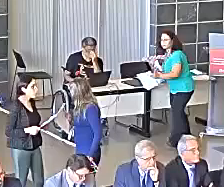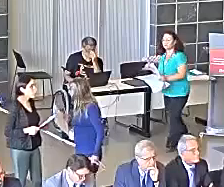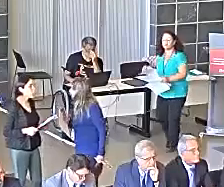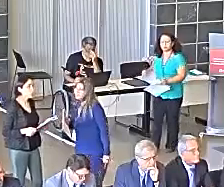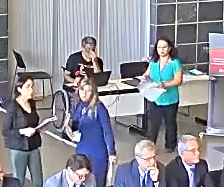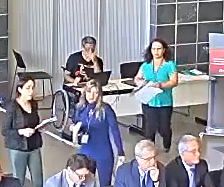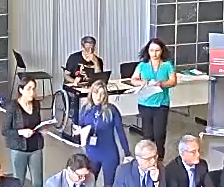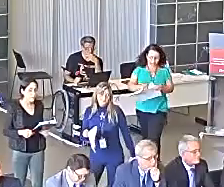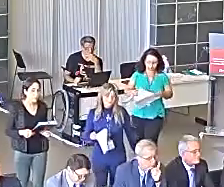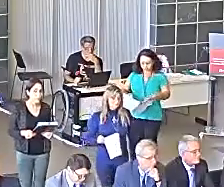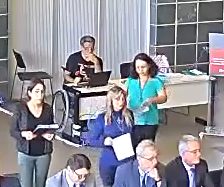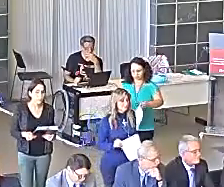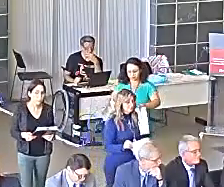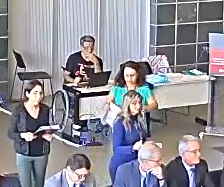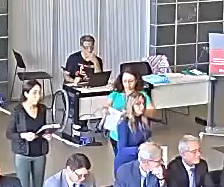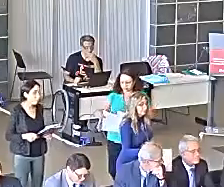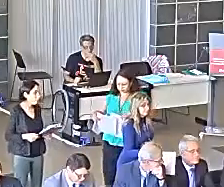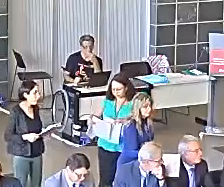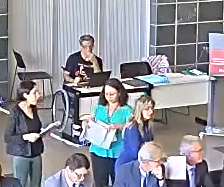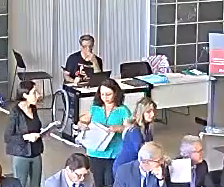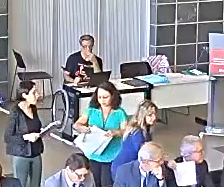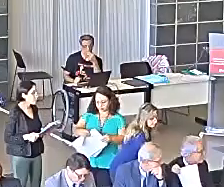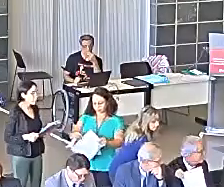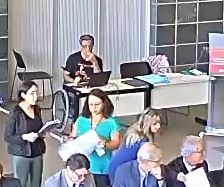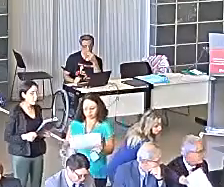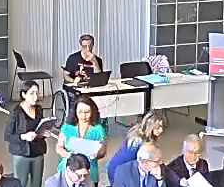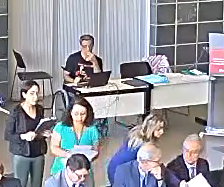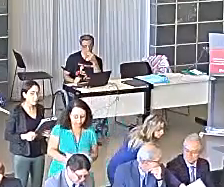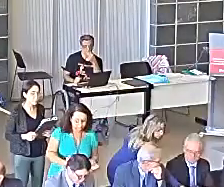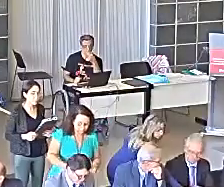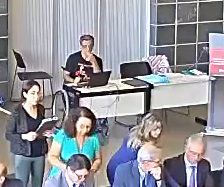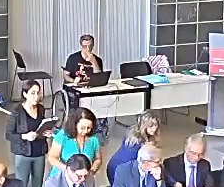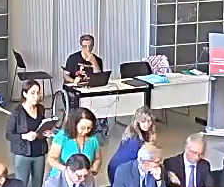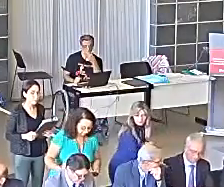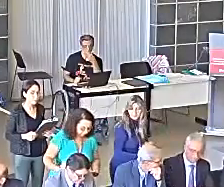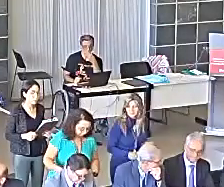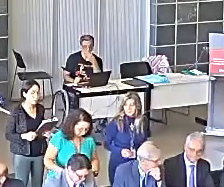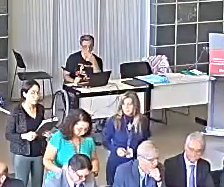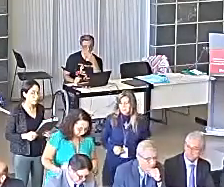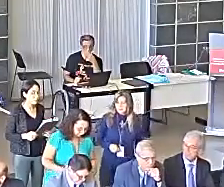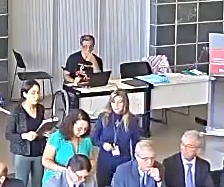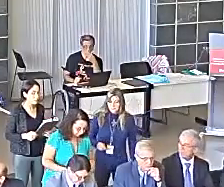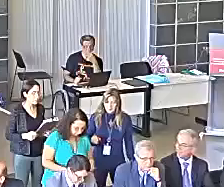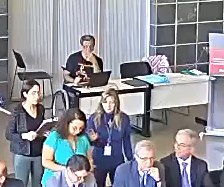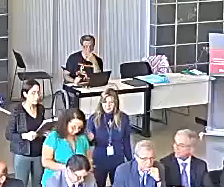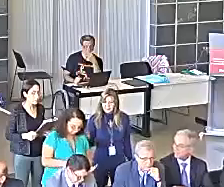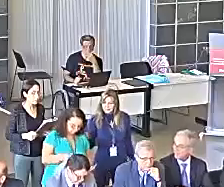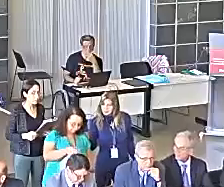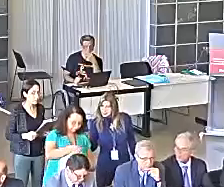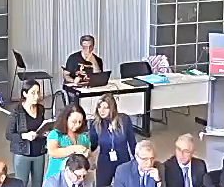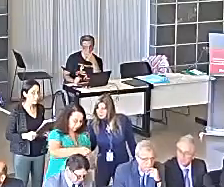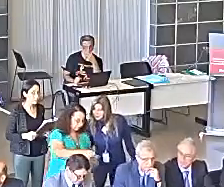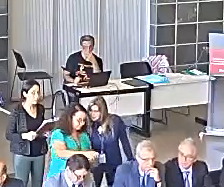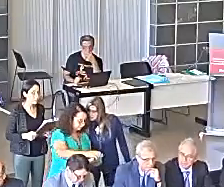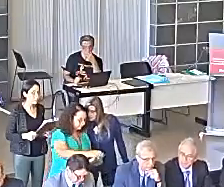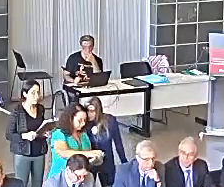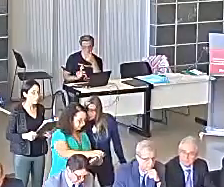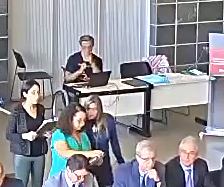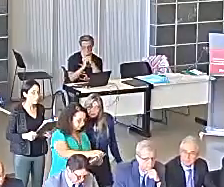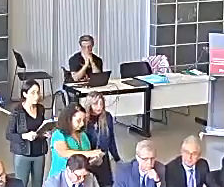anterior considerando aprovada e solicita sua subscr subscrição esta reunião se